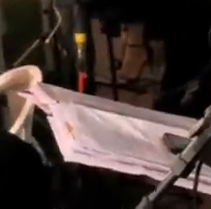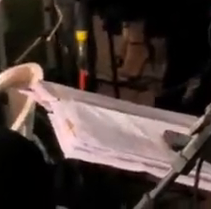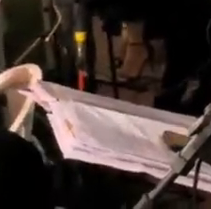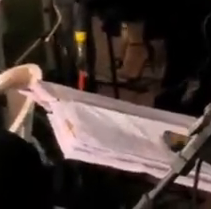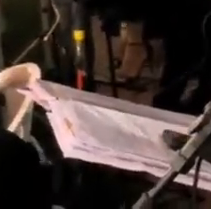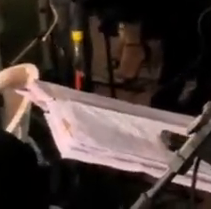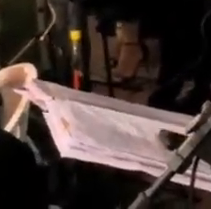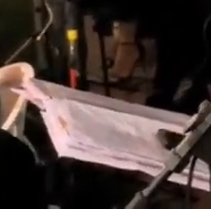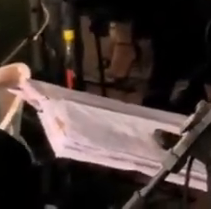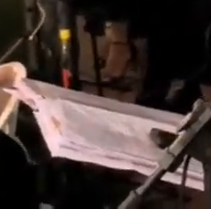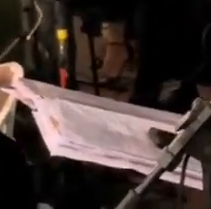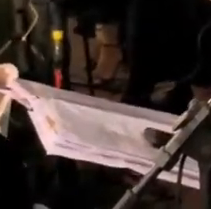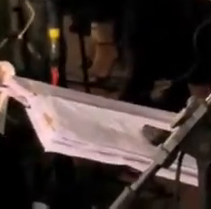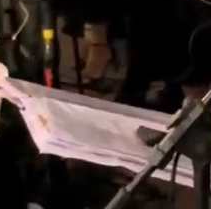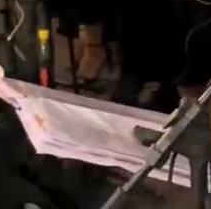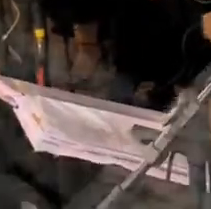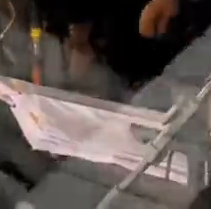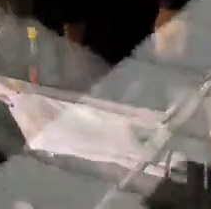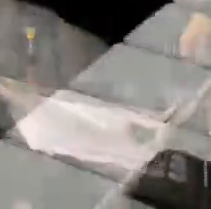quando